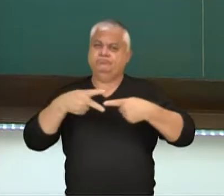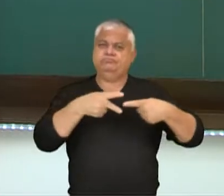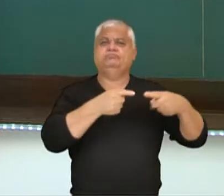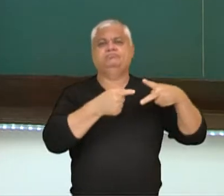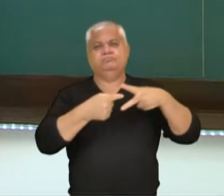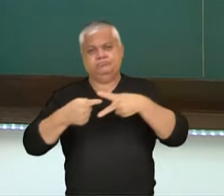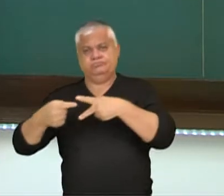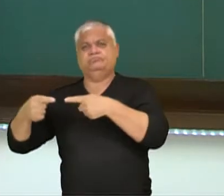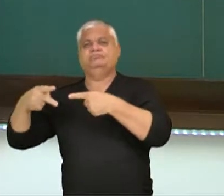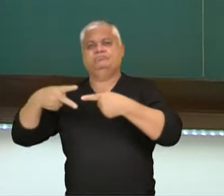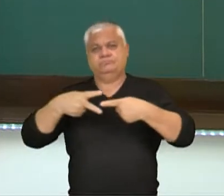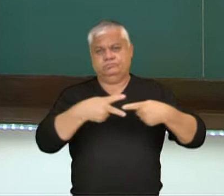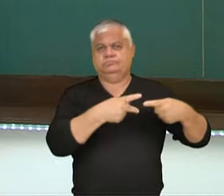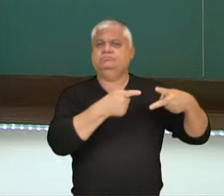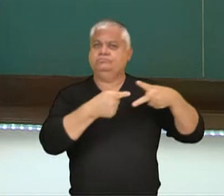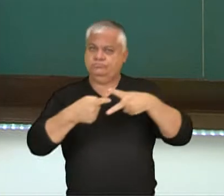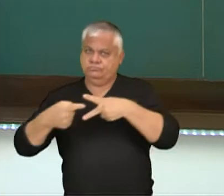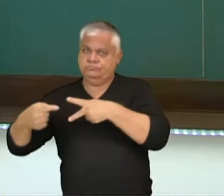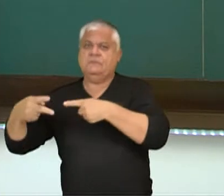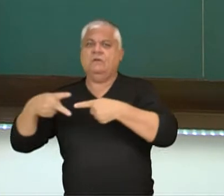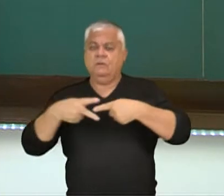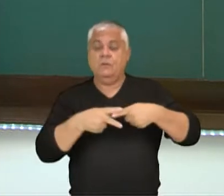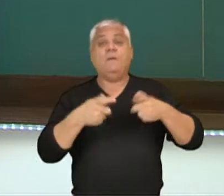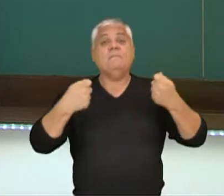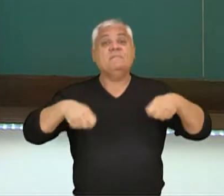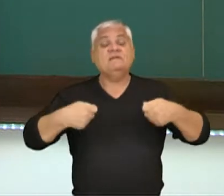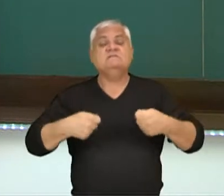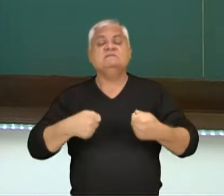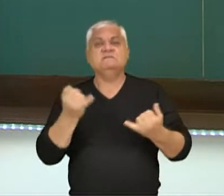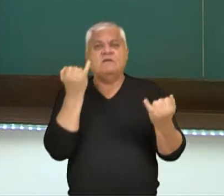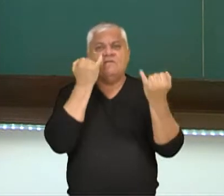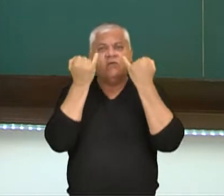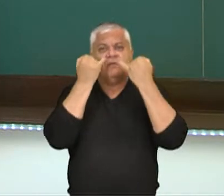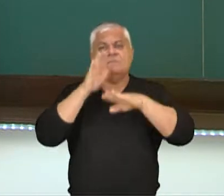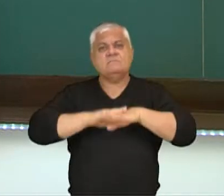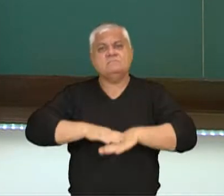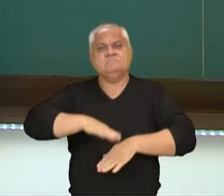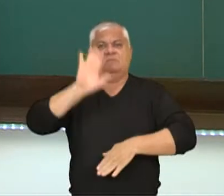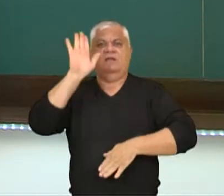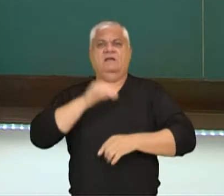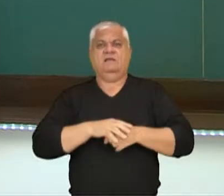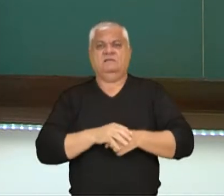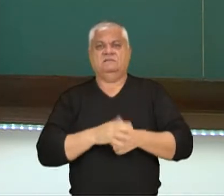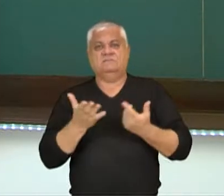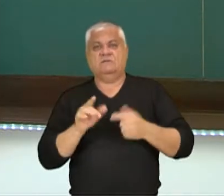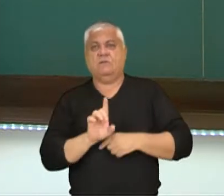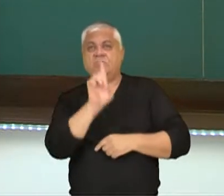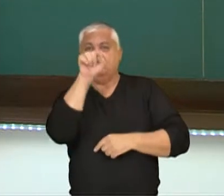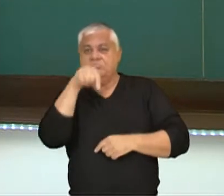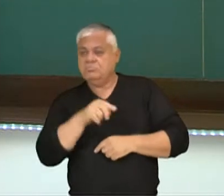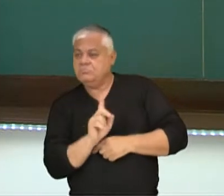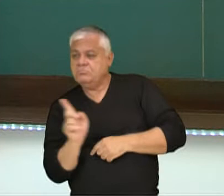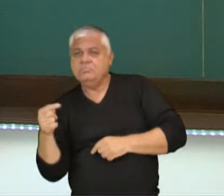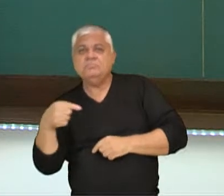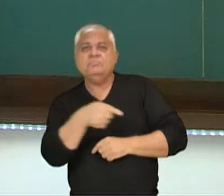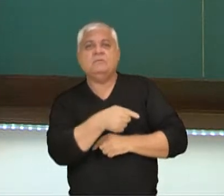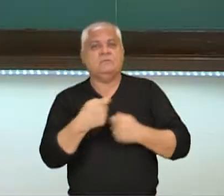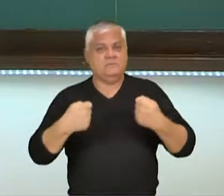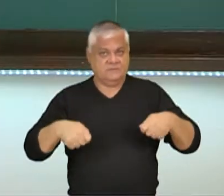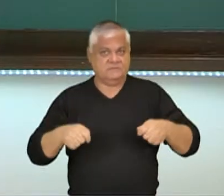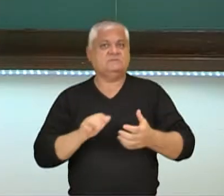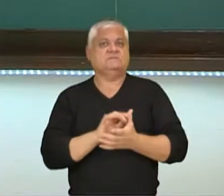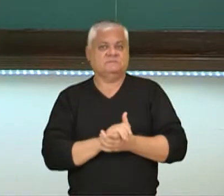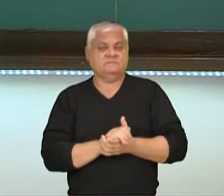vetores são medidas, pessoal, que precisam de informação com relação à direção e com relação ao sentido. E